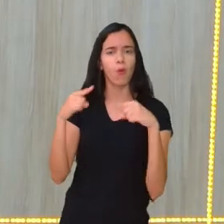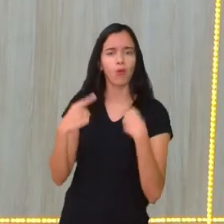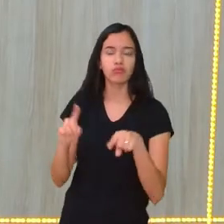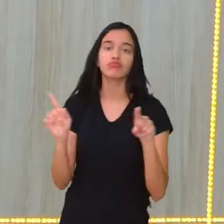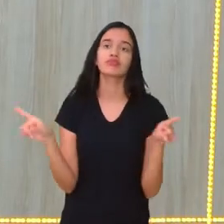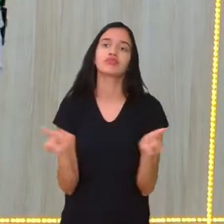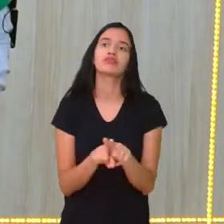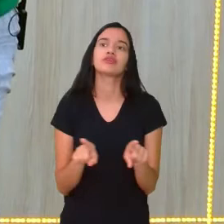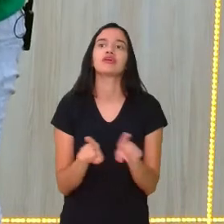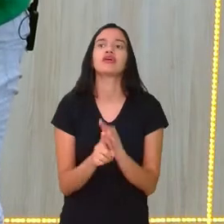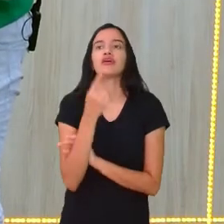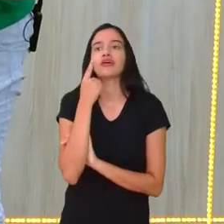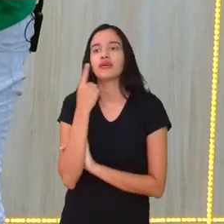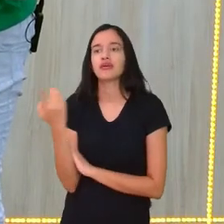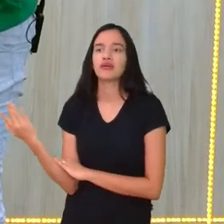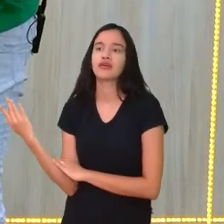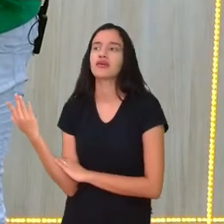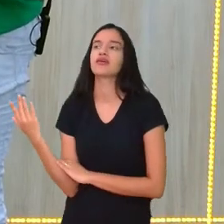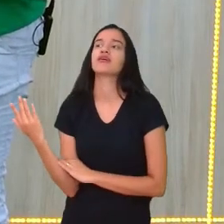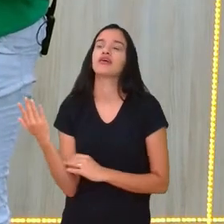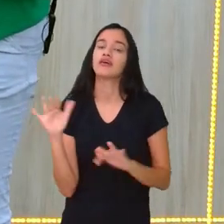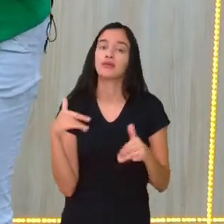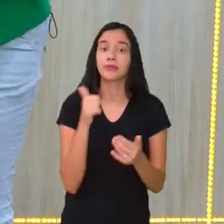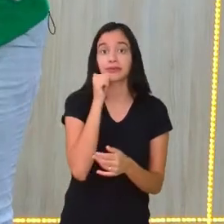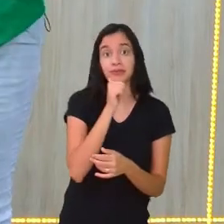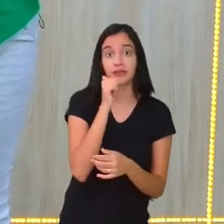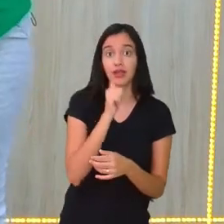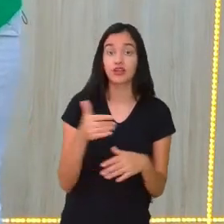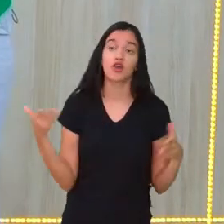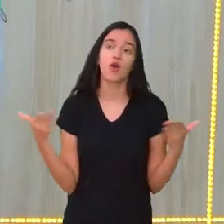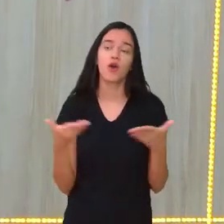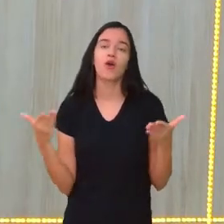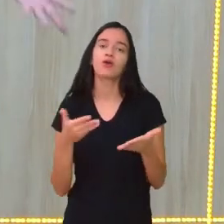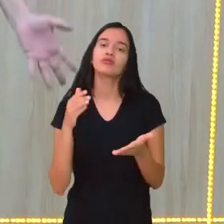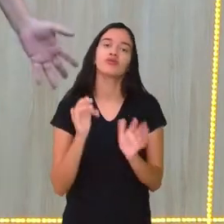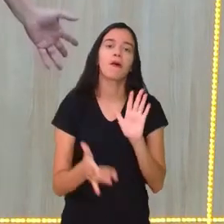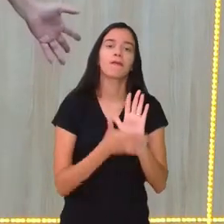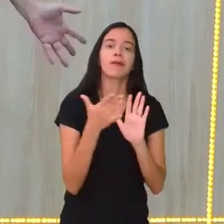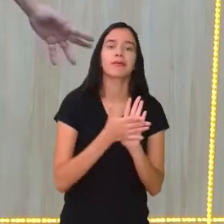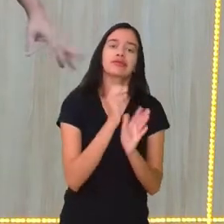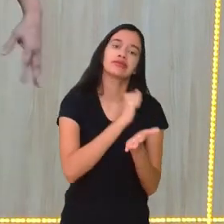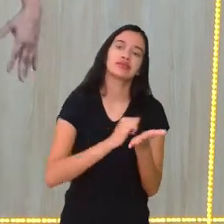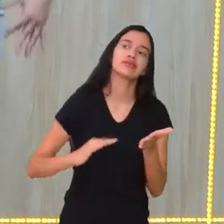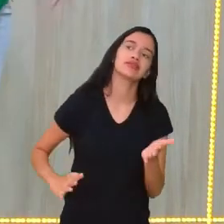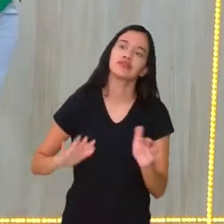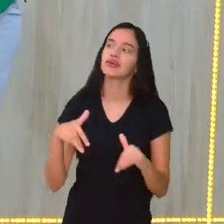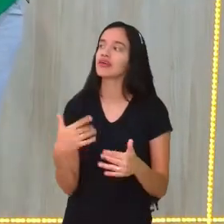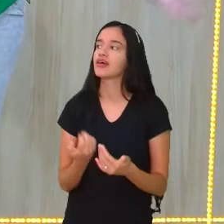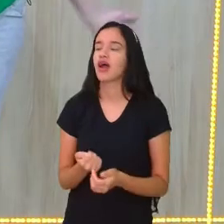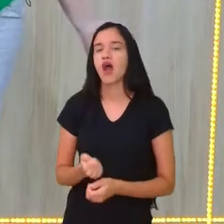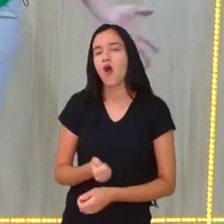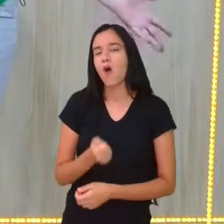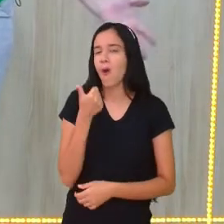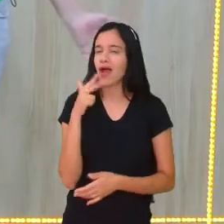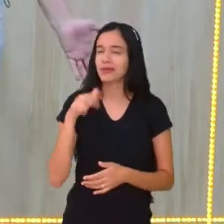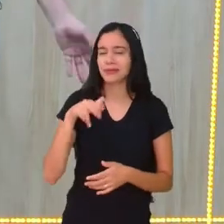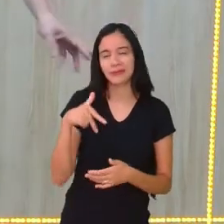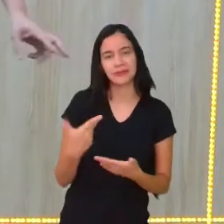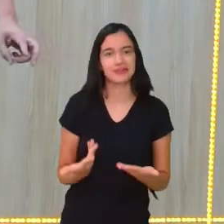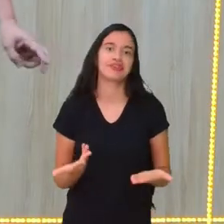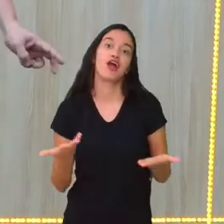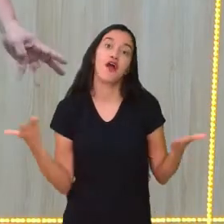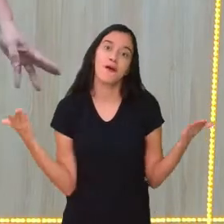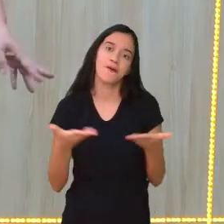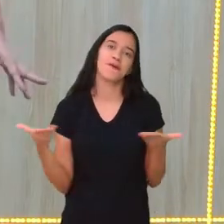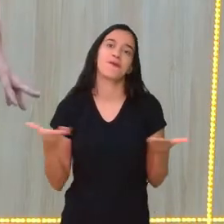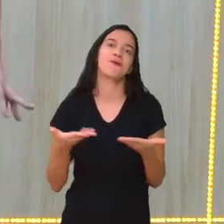mesmo, né? Por elas serem mulheres. E hoje eu trouxe uma proposta de atividade, coisa que eu quase nunca faço, mas hoje